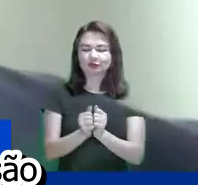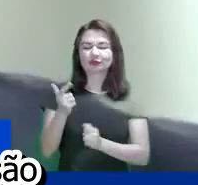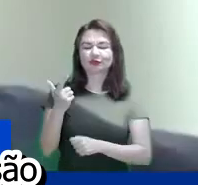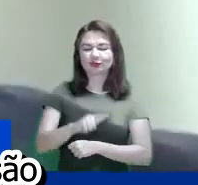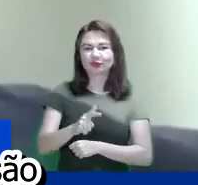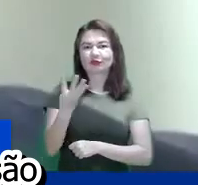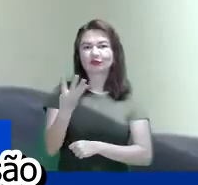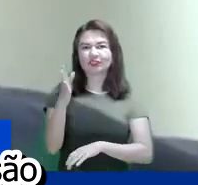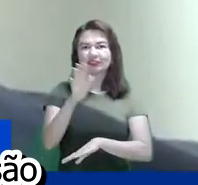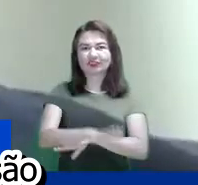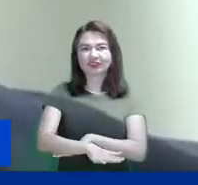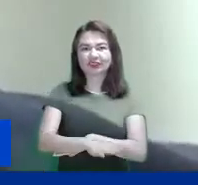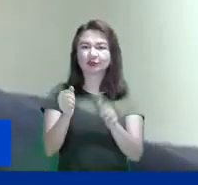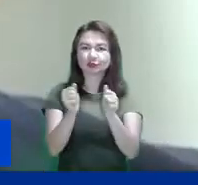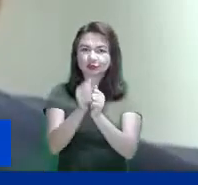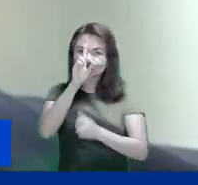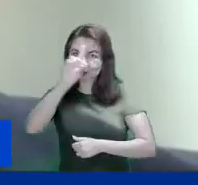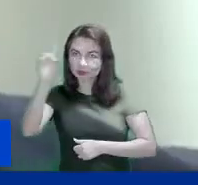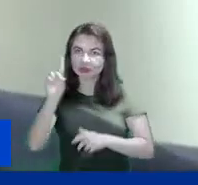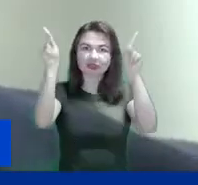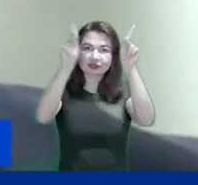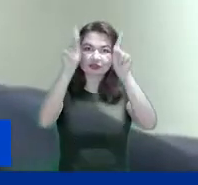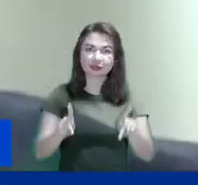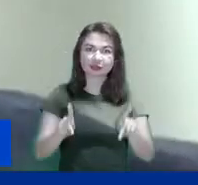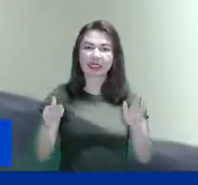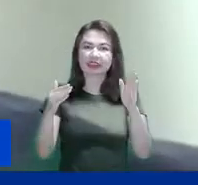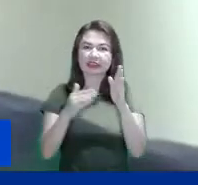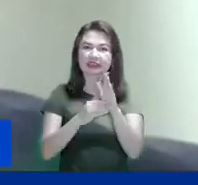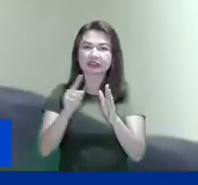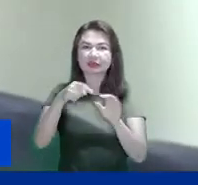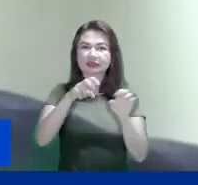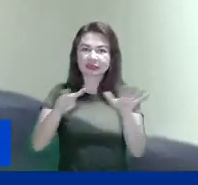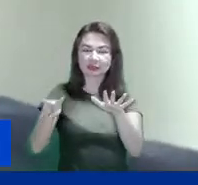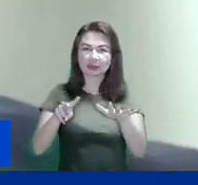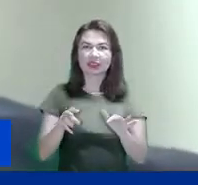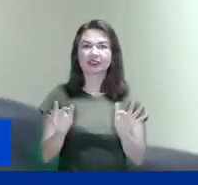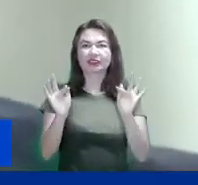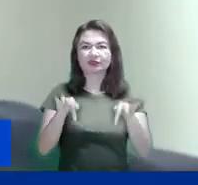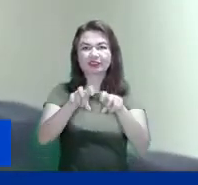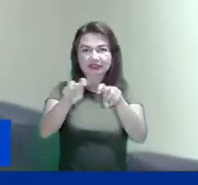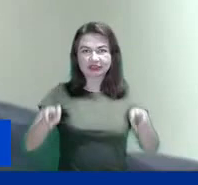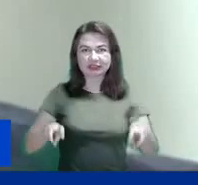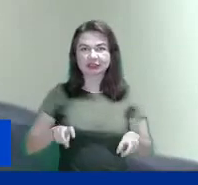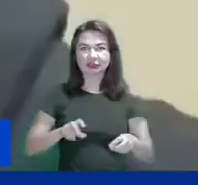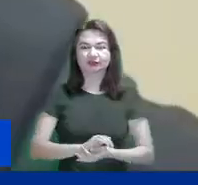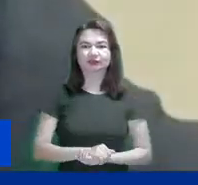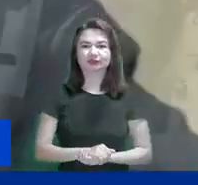tá? Fiquem com Deus, fiquem na santa paz e até lá, então. Está encerrada a sessão.